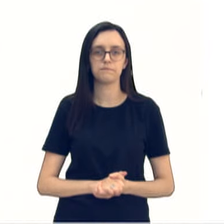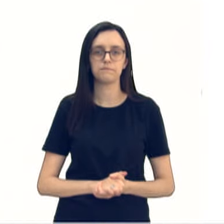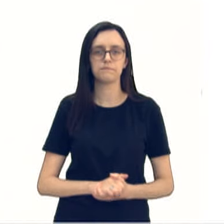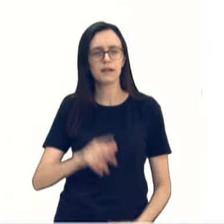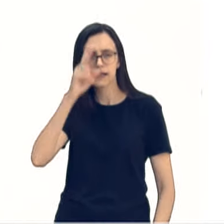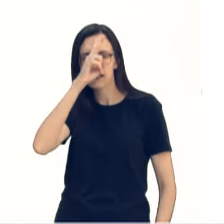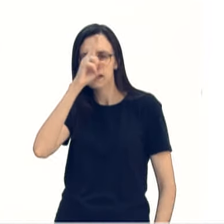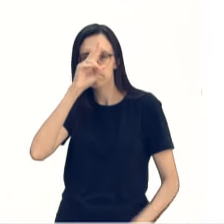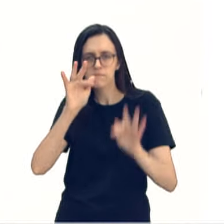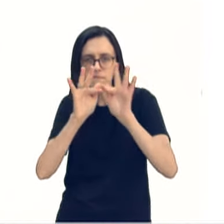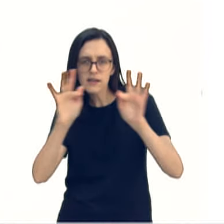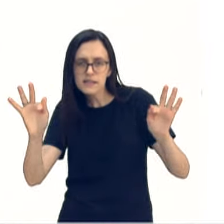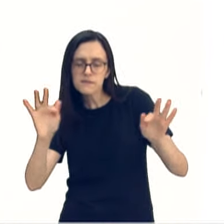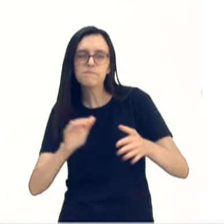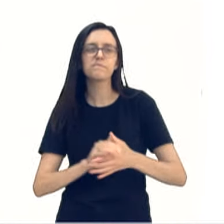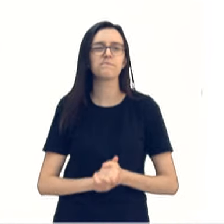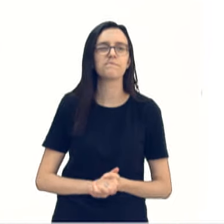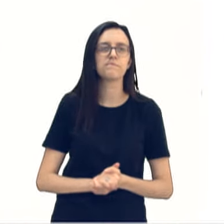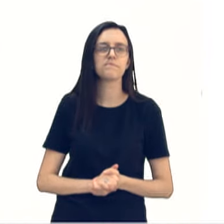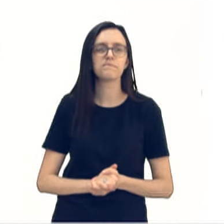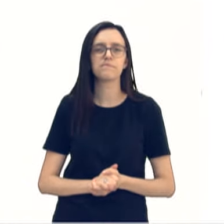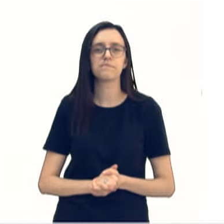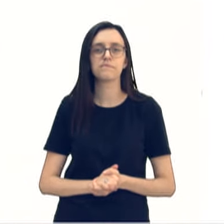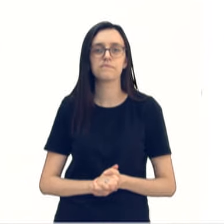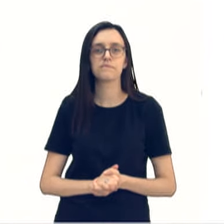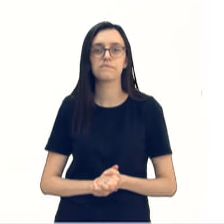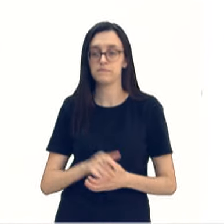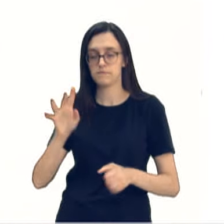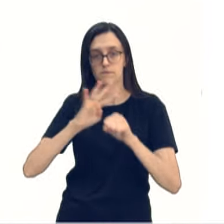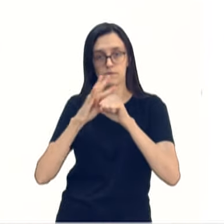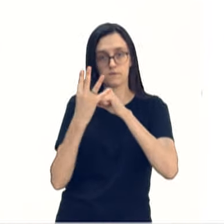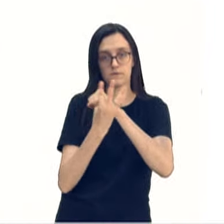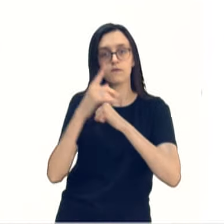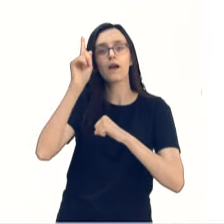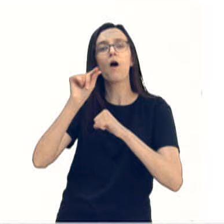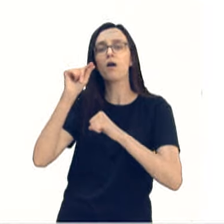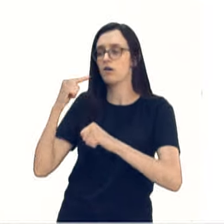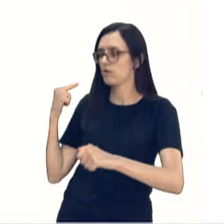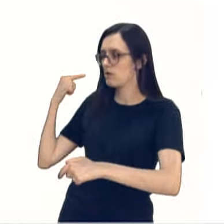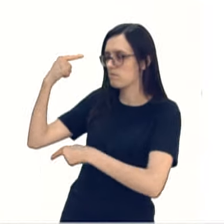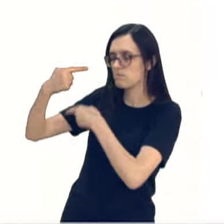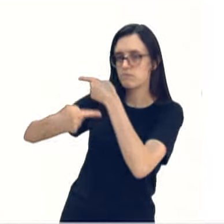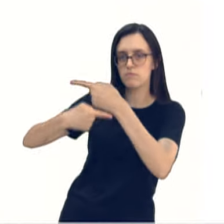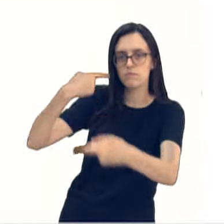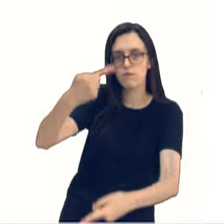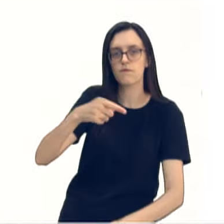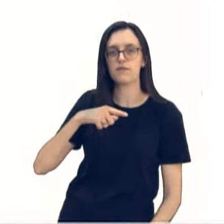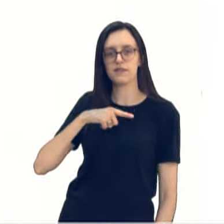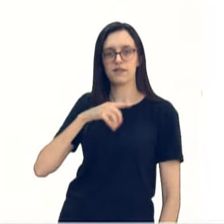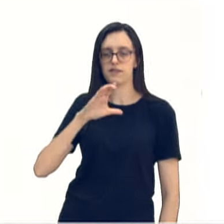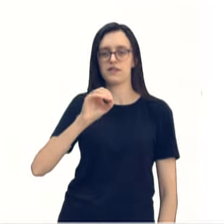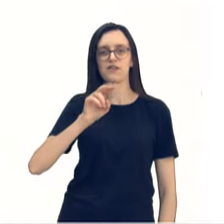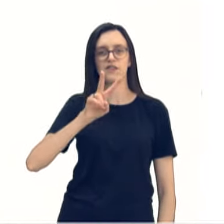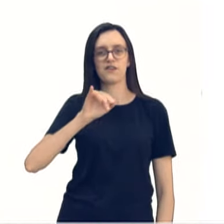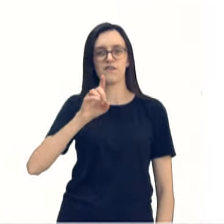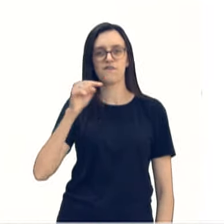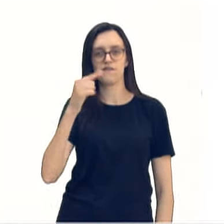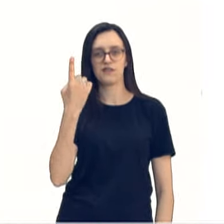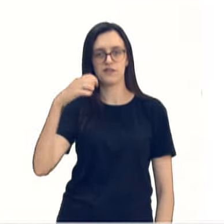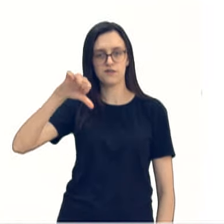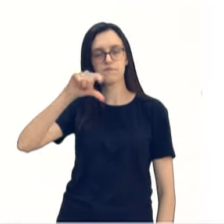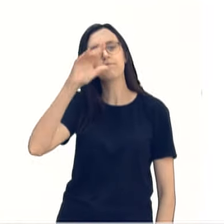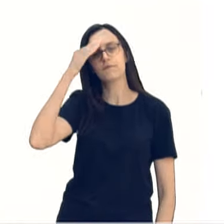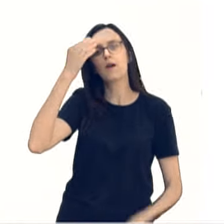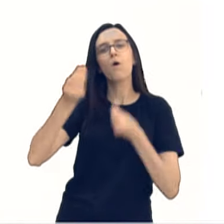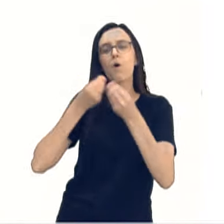Lembram dessa frase? O coronavírus é apenas o herdeiro de uma tradição do herpes à Covid-19. Entenda como os vírus